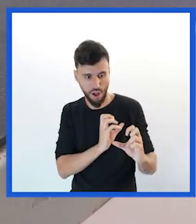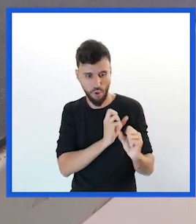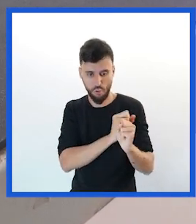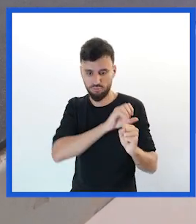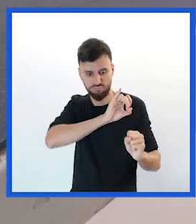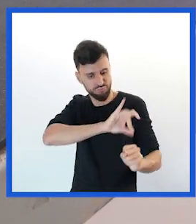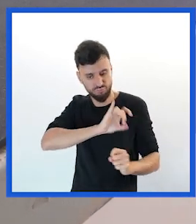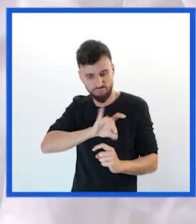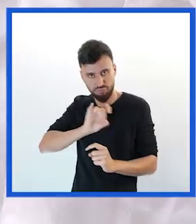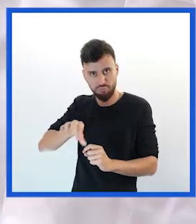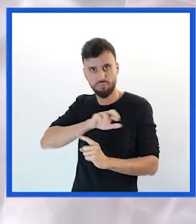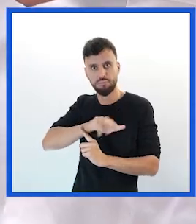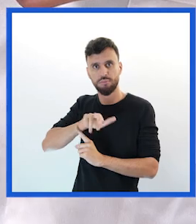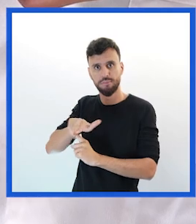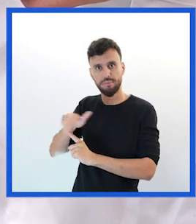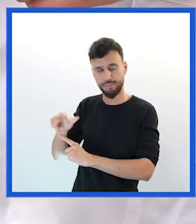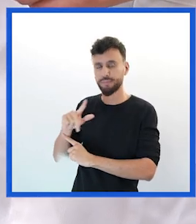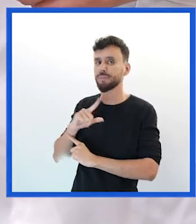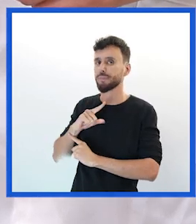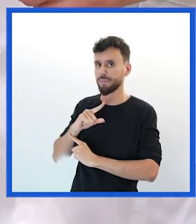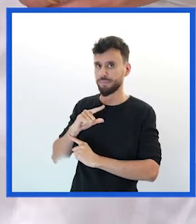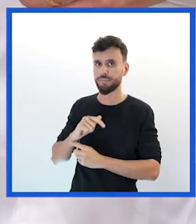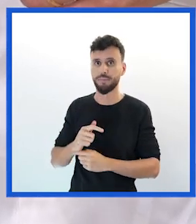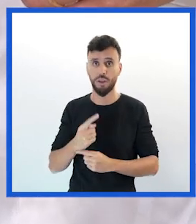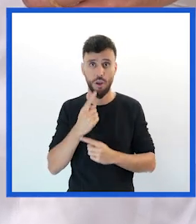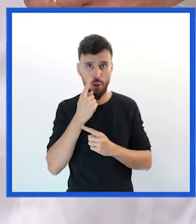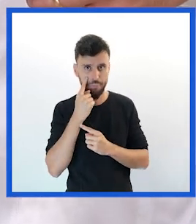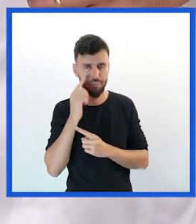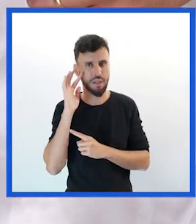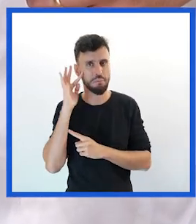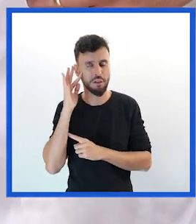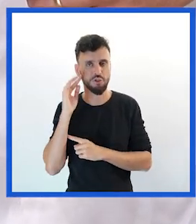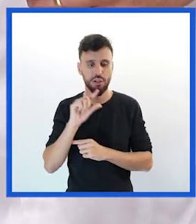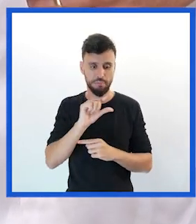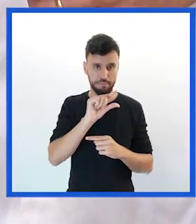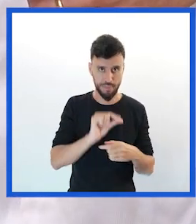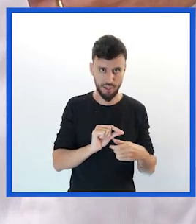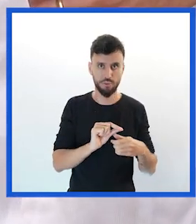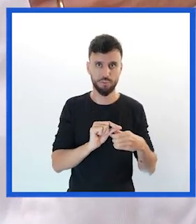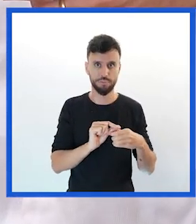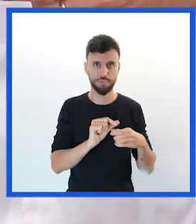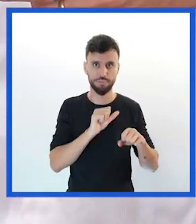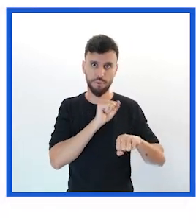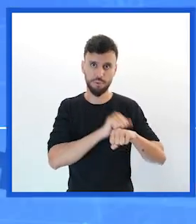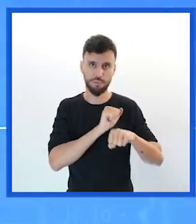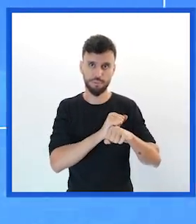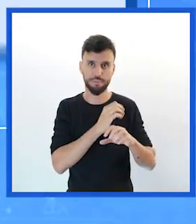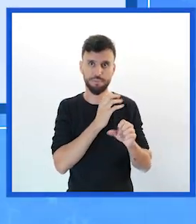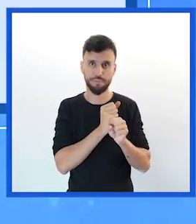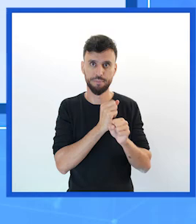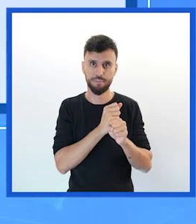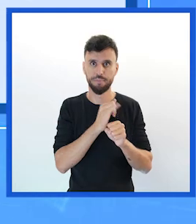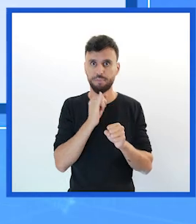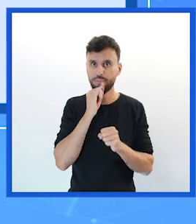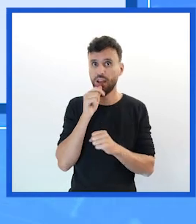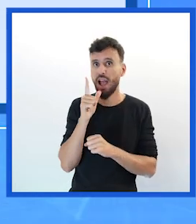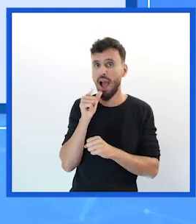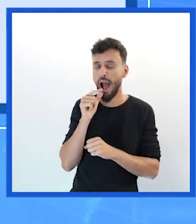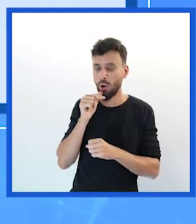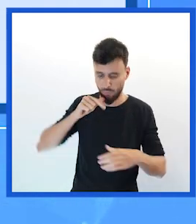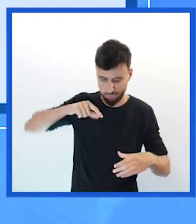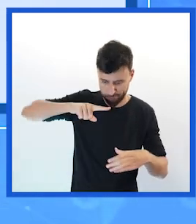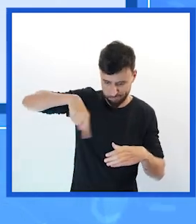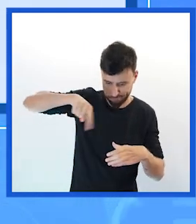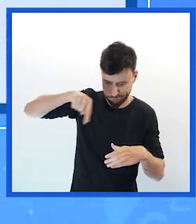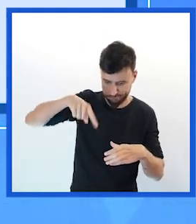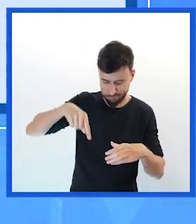dosados de amostra. Imagine uma amostra com baixíssima concentração de sólidos totais, por exemplo, uma água de poço artesiano com teor de